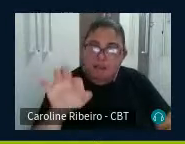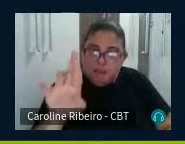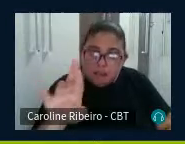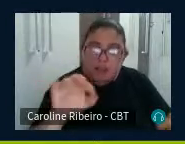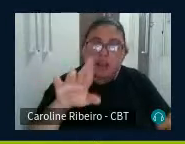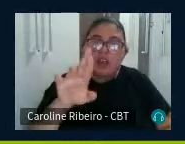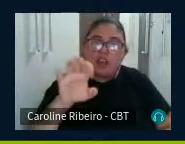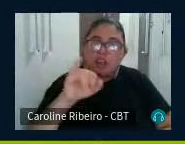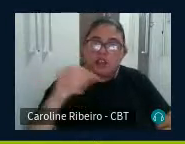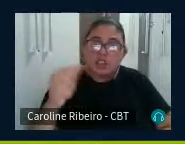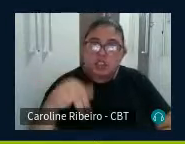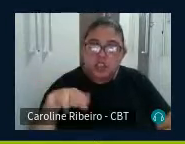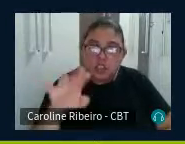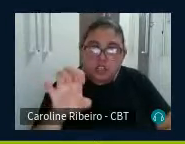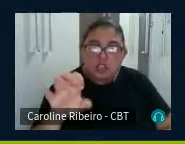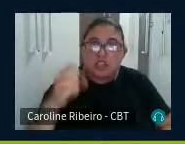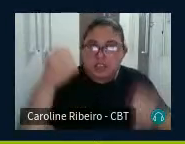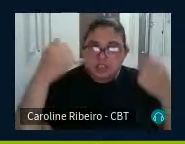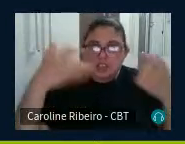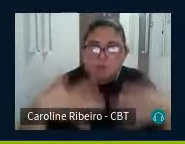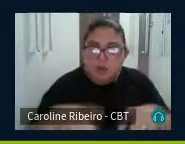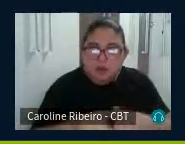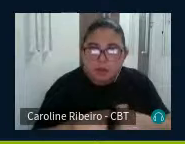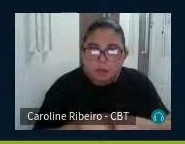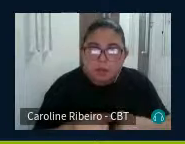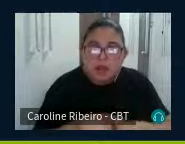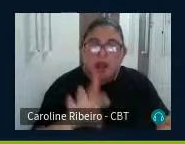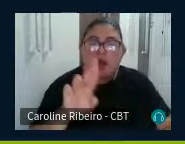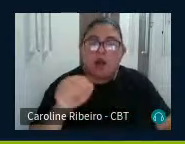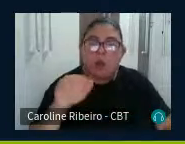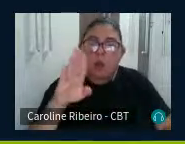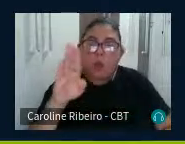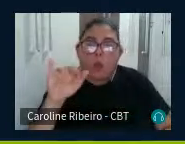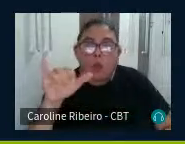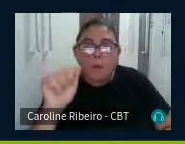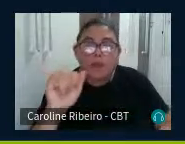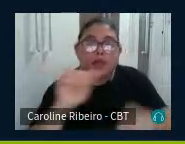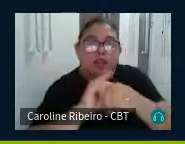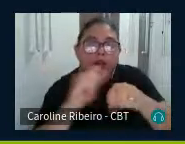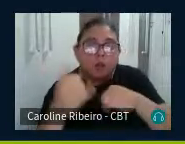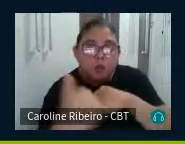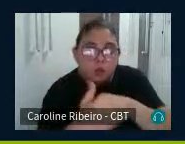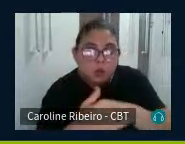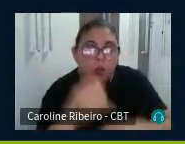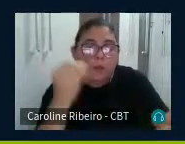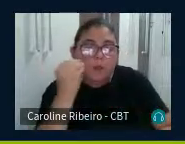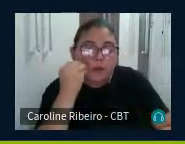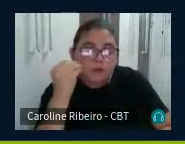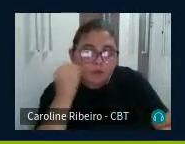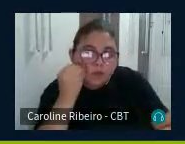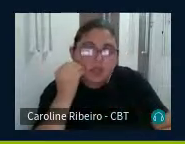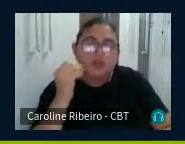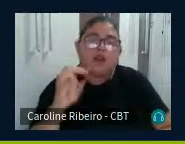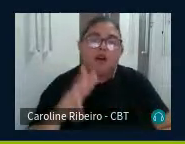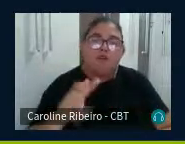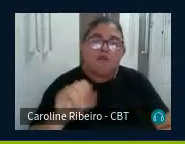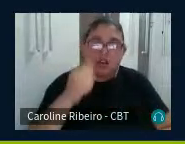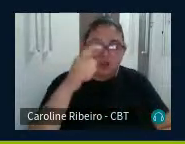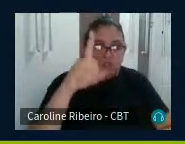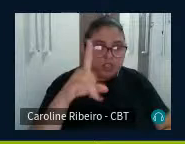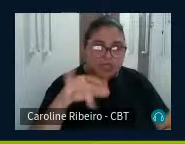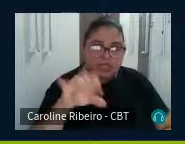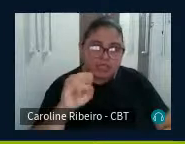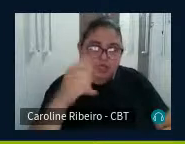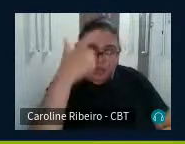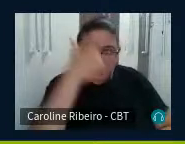acabou de apresentar a palestra, né? A Rúbia, que está assistindo online pelo YouTube, eu, Valdízia,